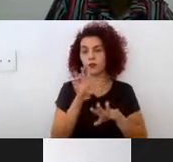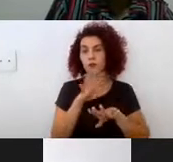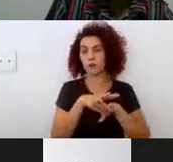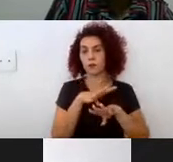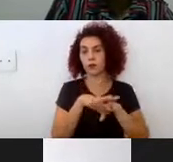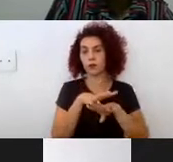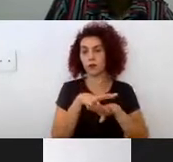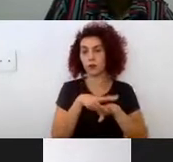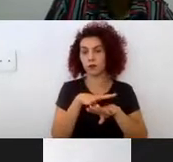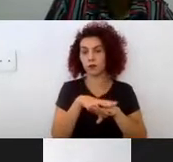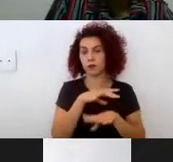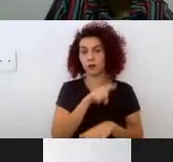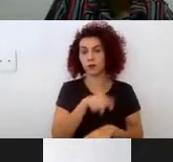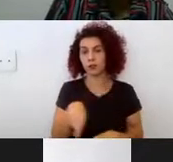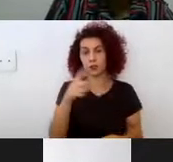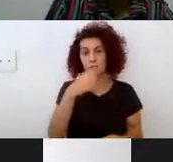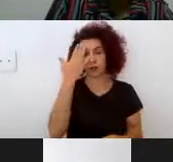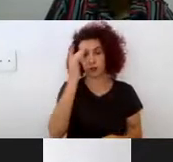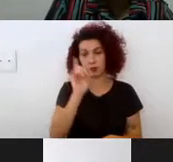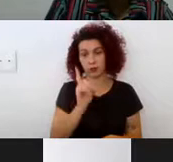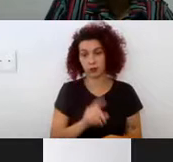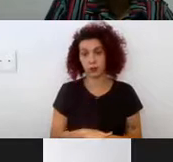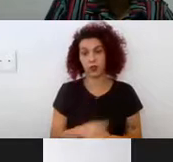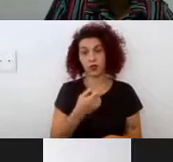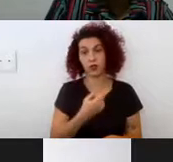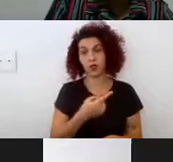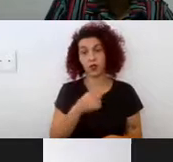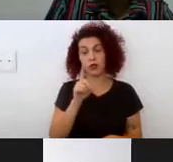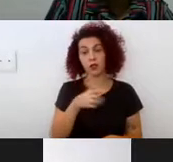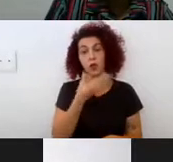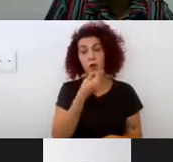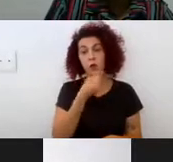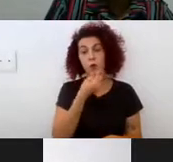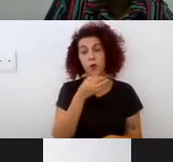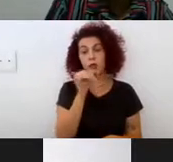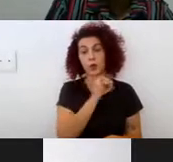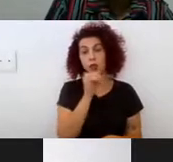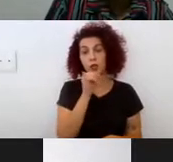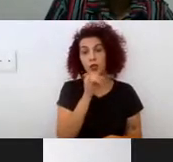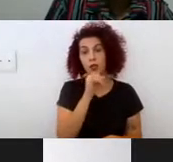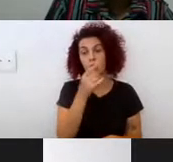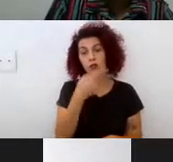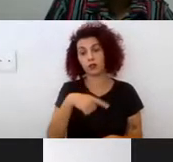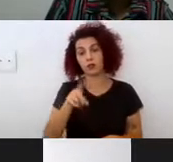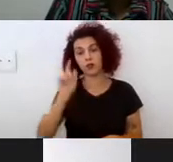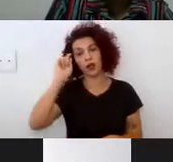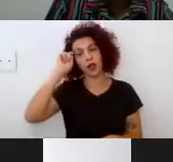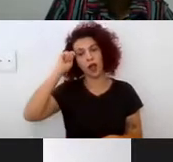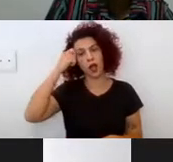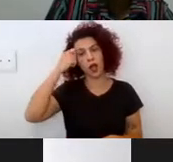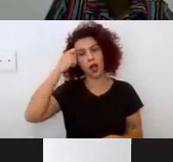vocês não sabiam disso ele foi para ele era o italiano que foi para a região da África